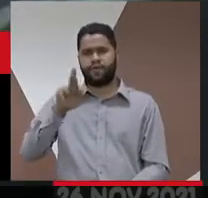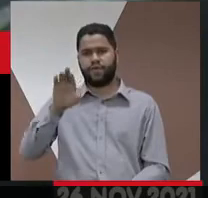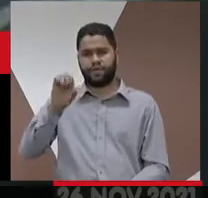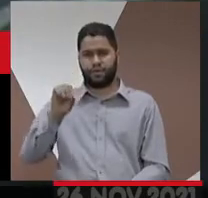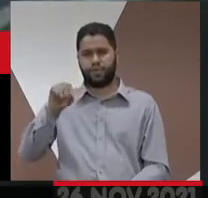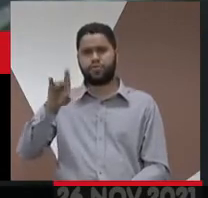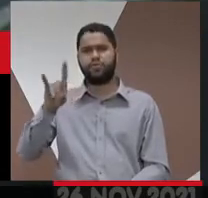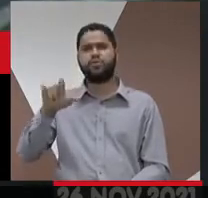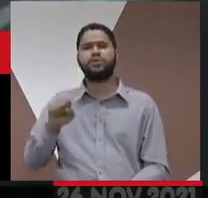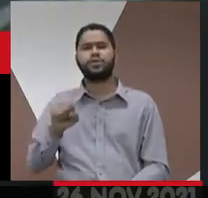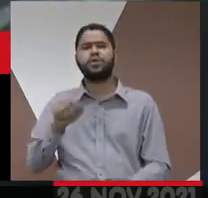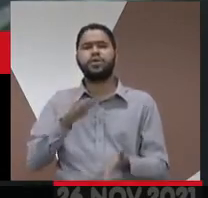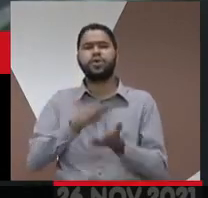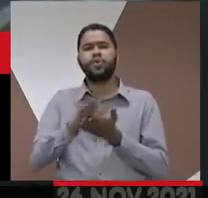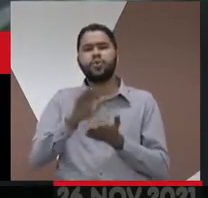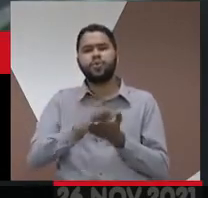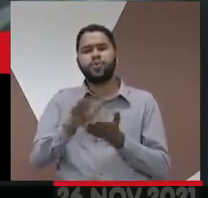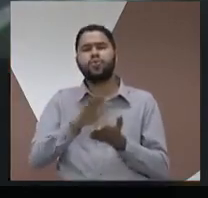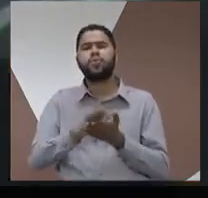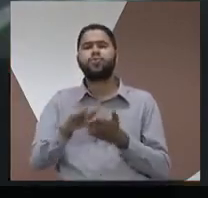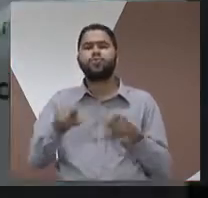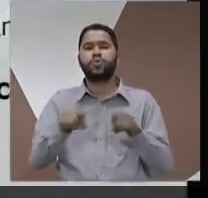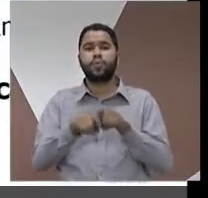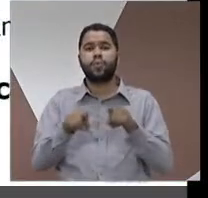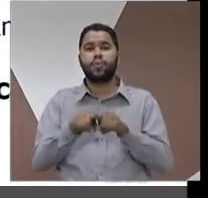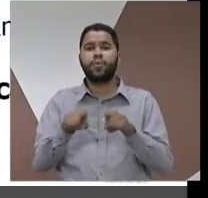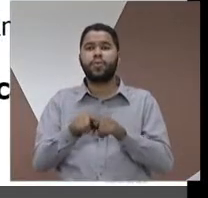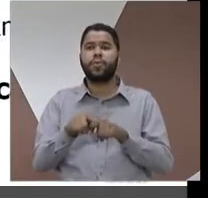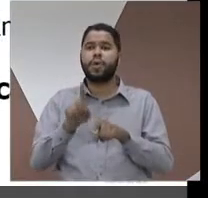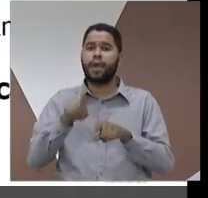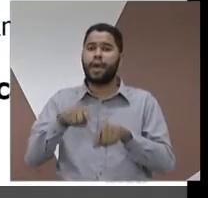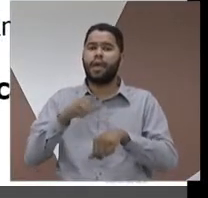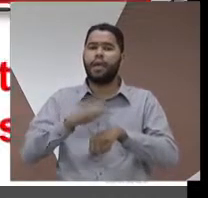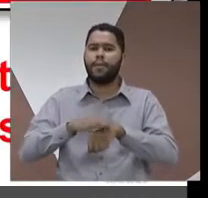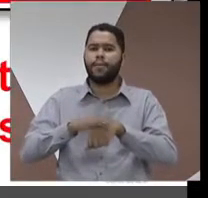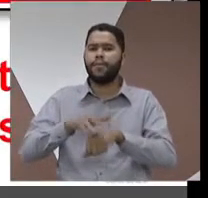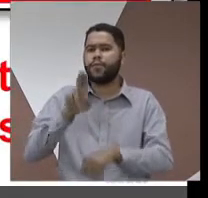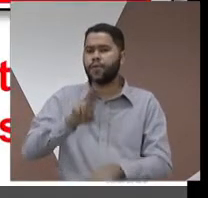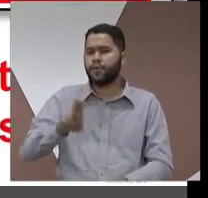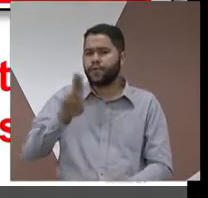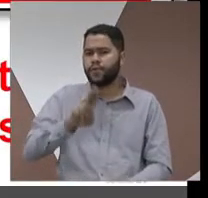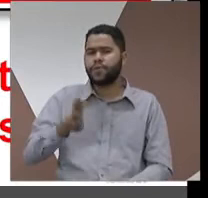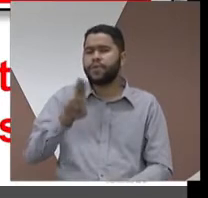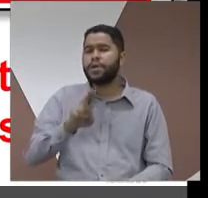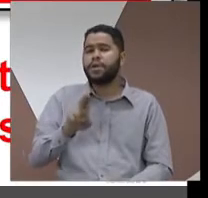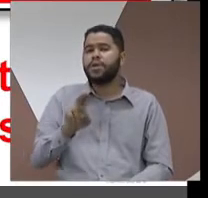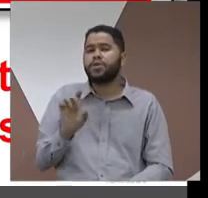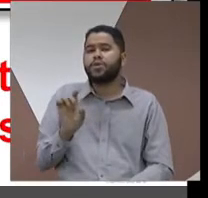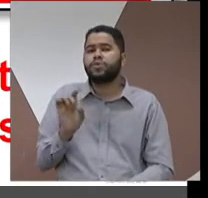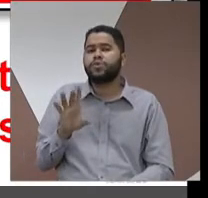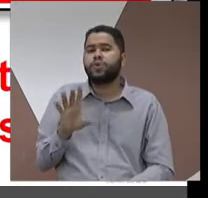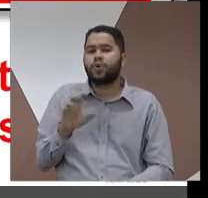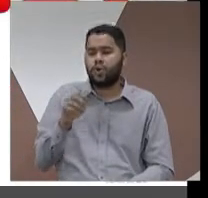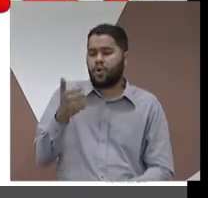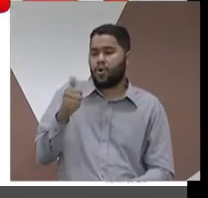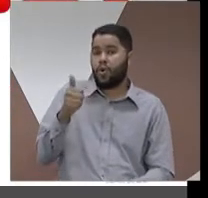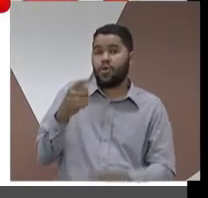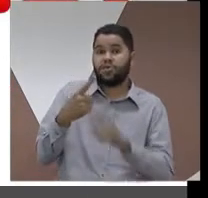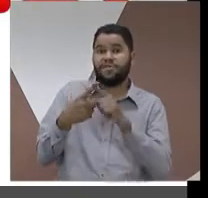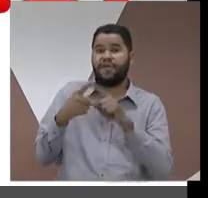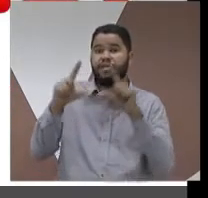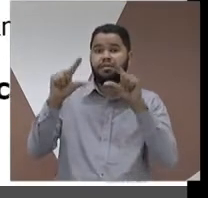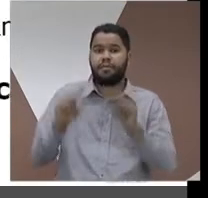custo quilômetro eixo, que esse é o parâmetro adotado, é simplesmente 11 vezes